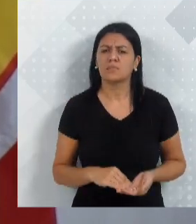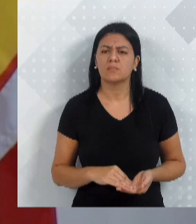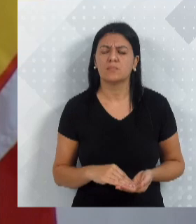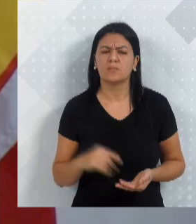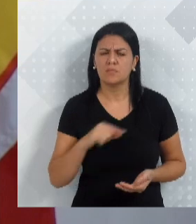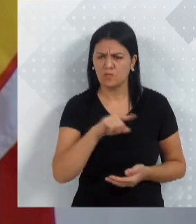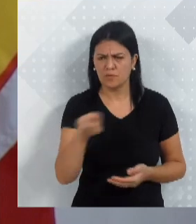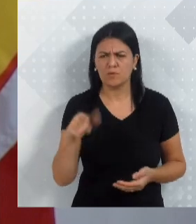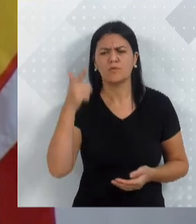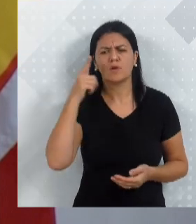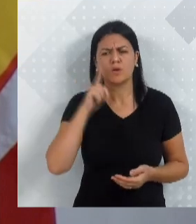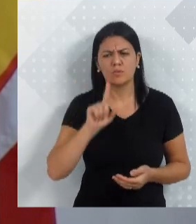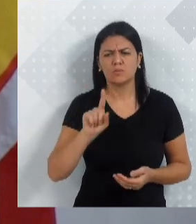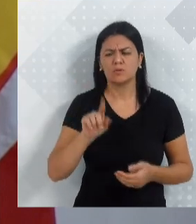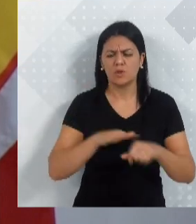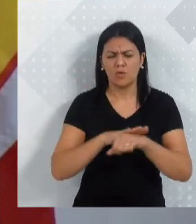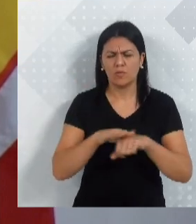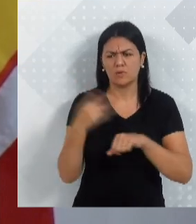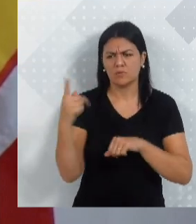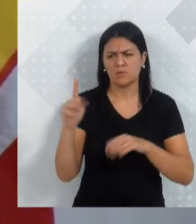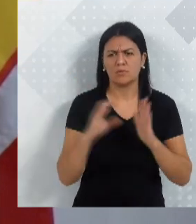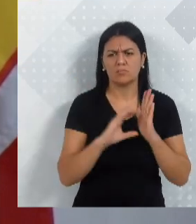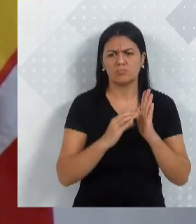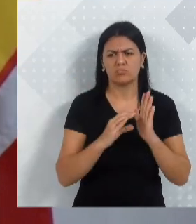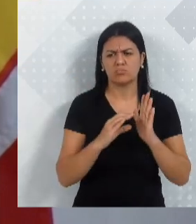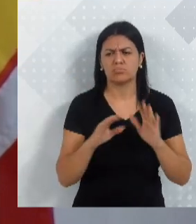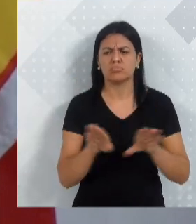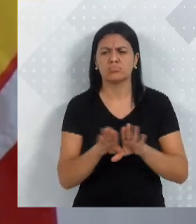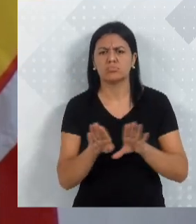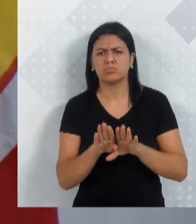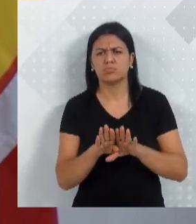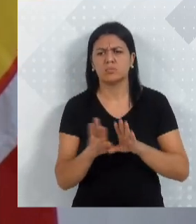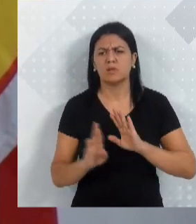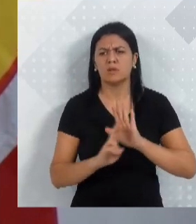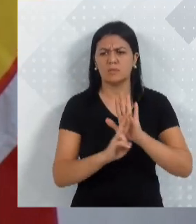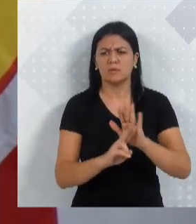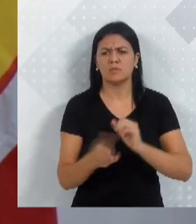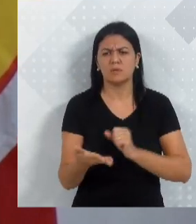vai conseguir articular com seu partido, com seus representantes, que é base do governo federal em Brasília.